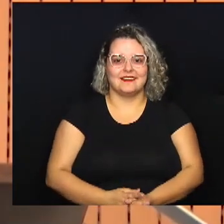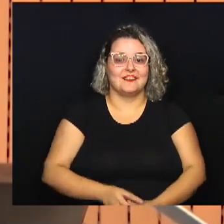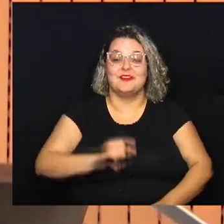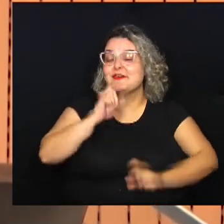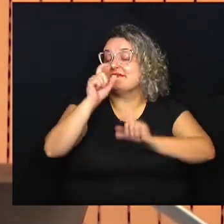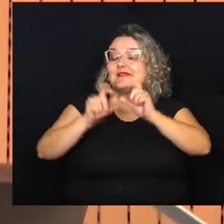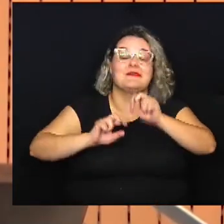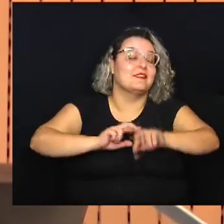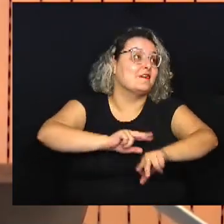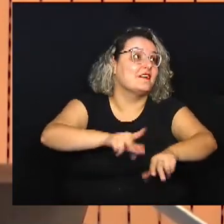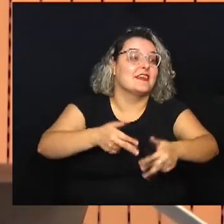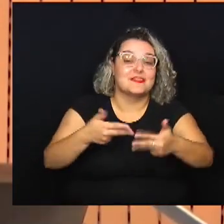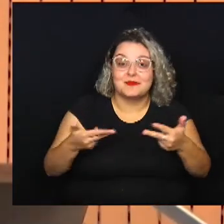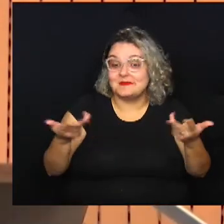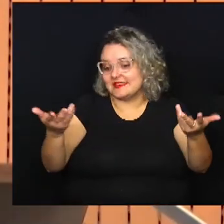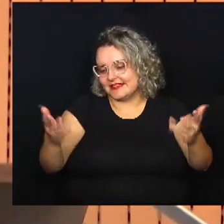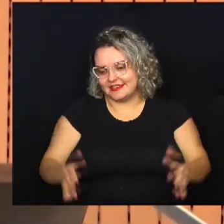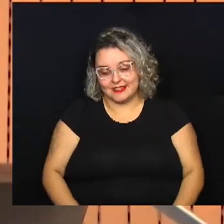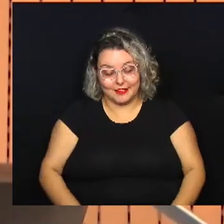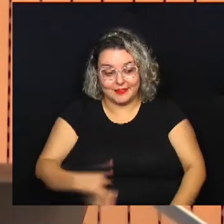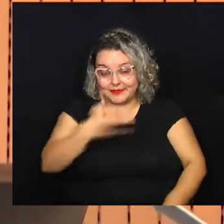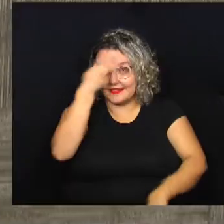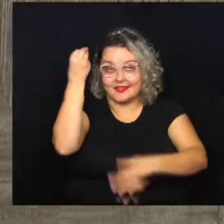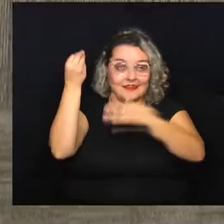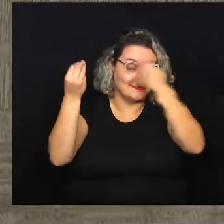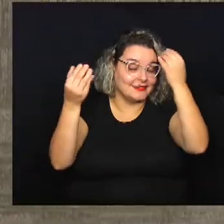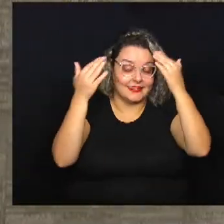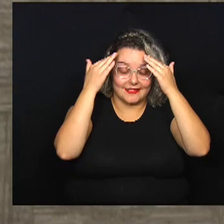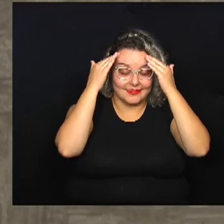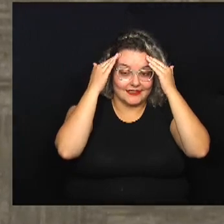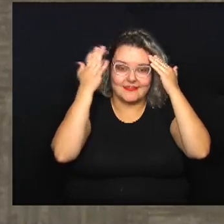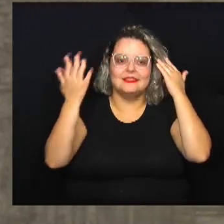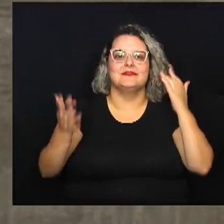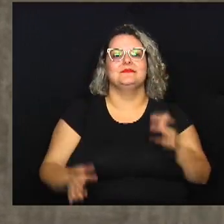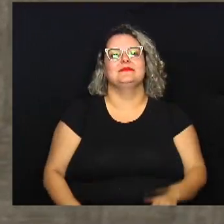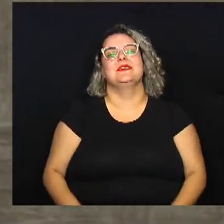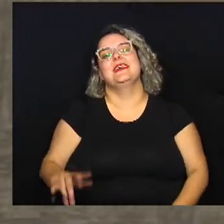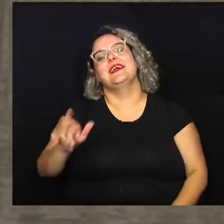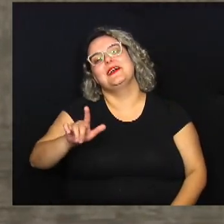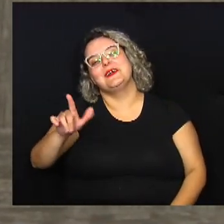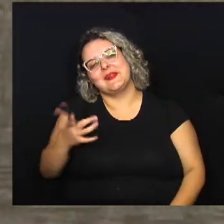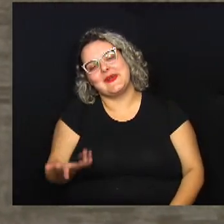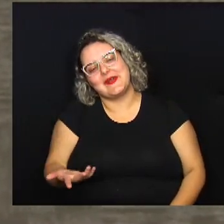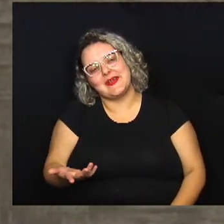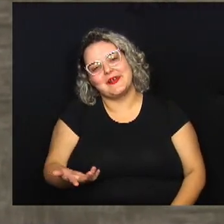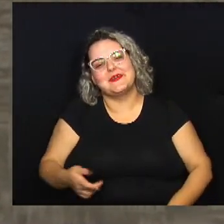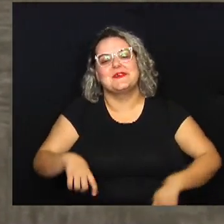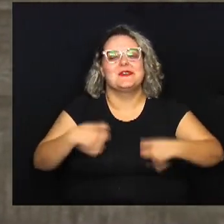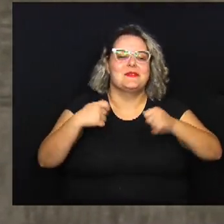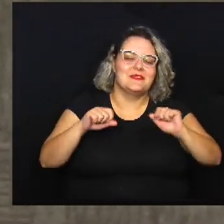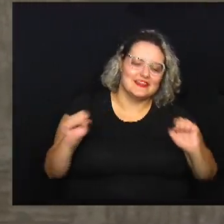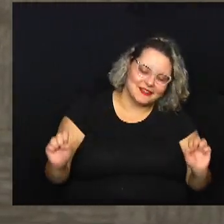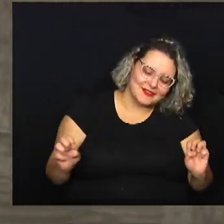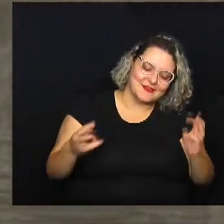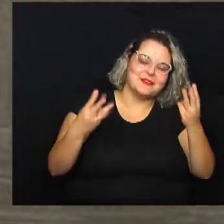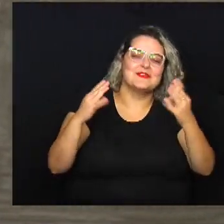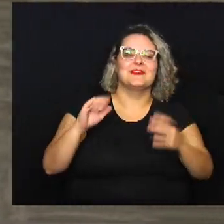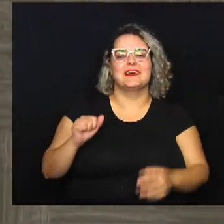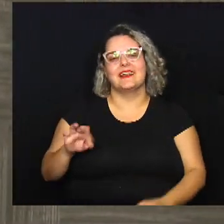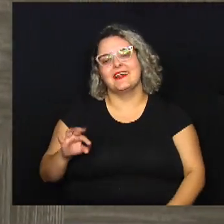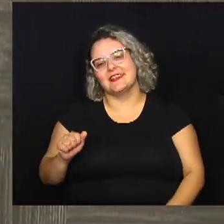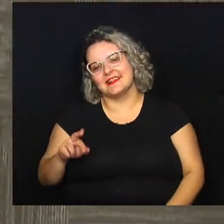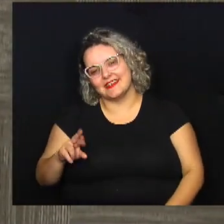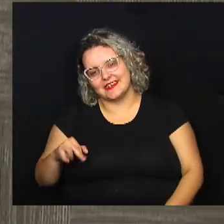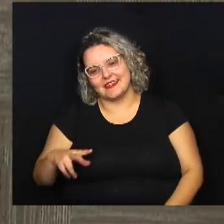tanta coisa, mas me foge na memória. E claro, não poderia faltar um show da Catarina na